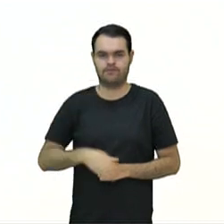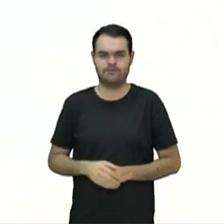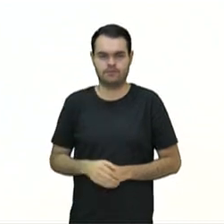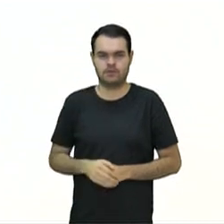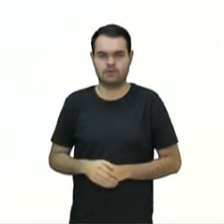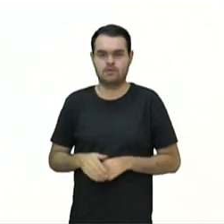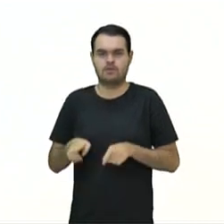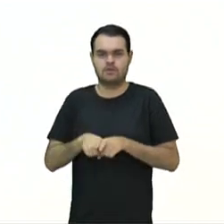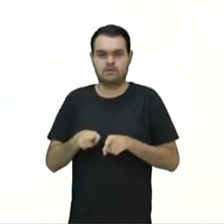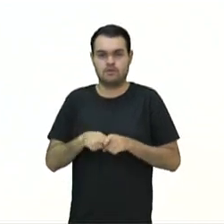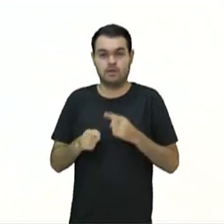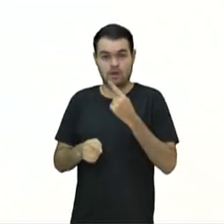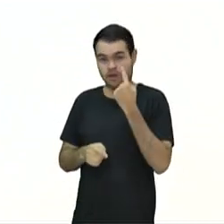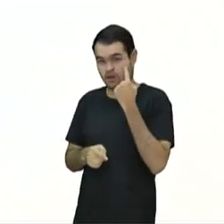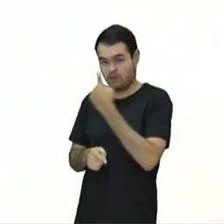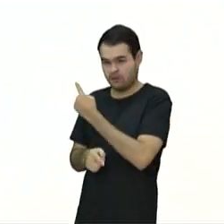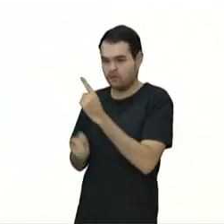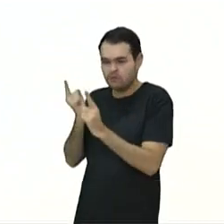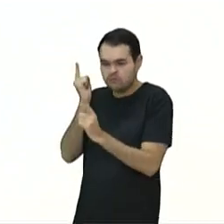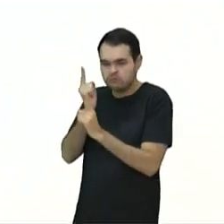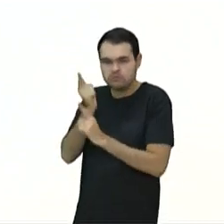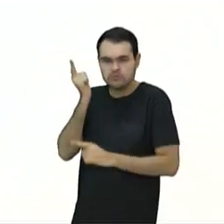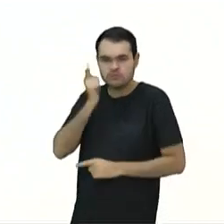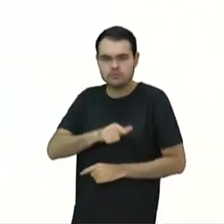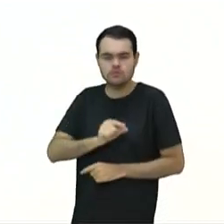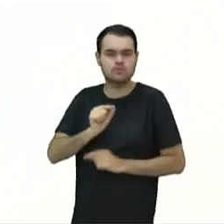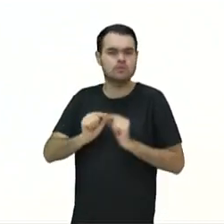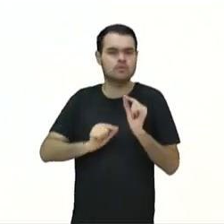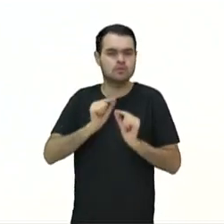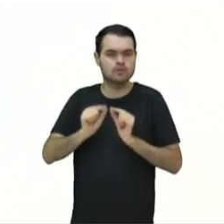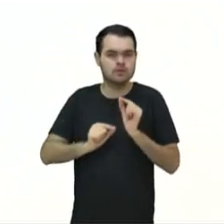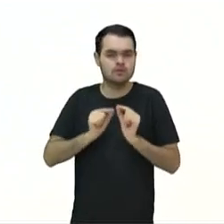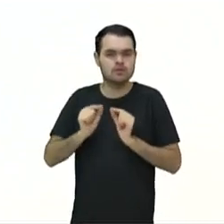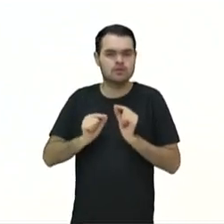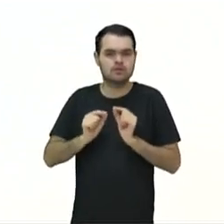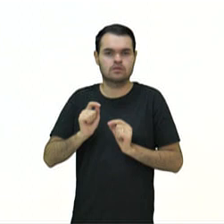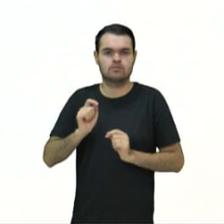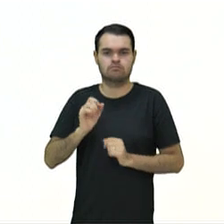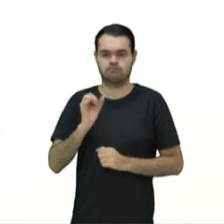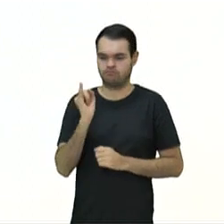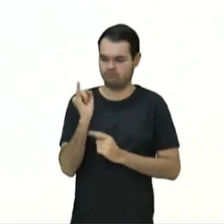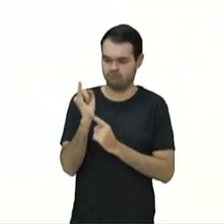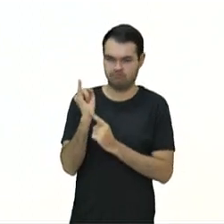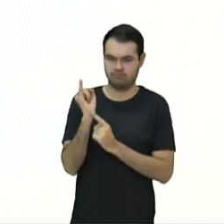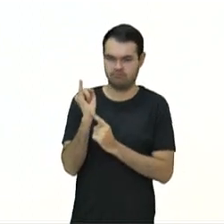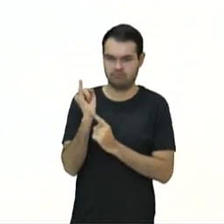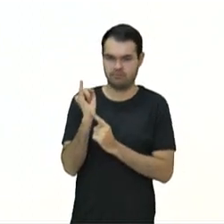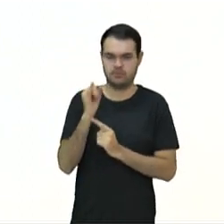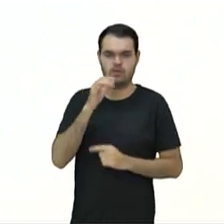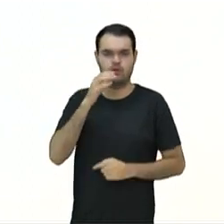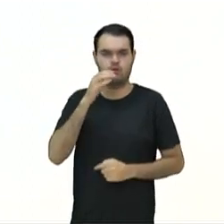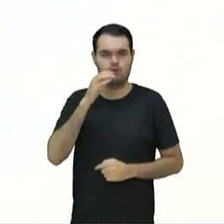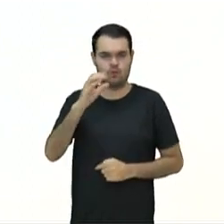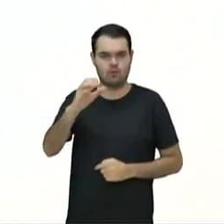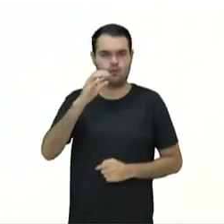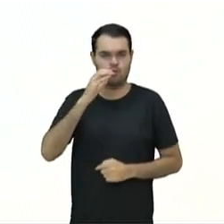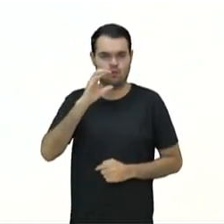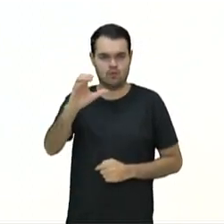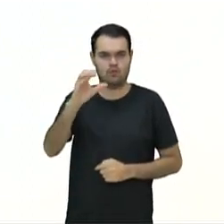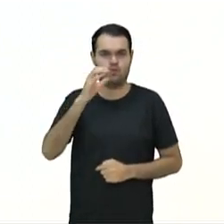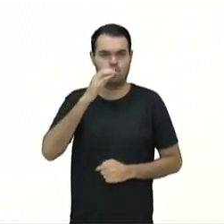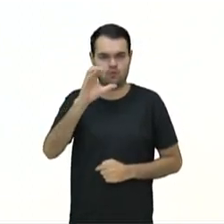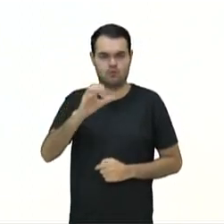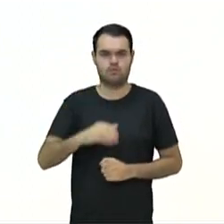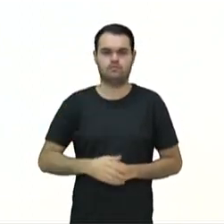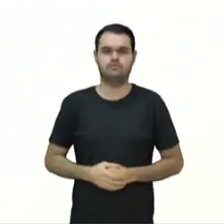lado, e ele obteve, respectivamente, o símbolo I é o símbolo da corrente elétrica, então,